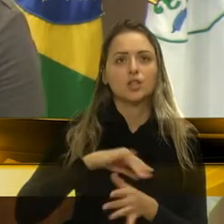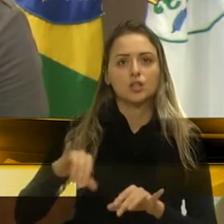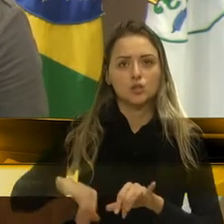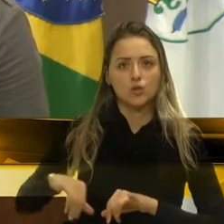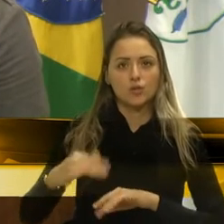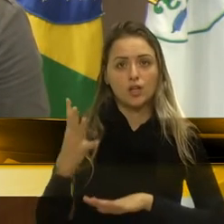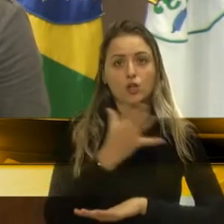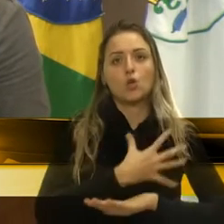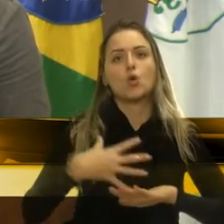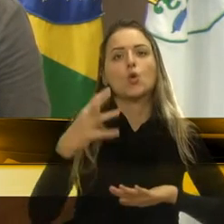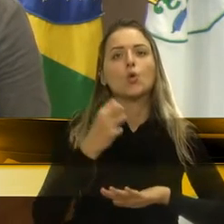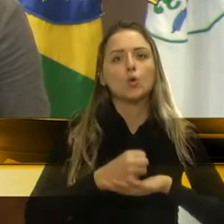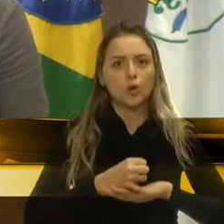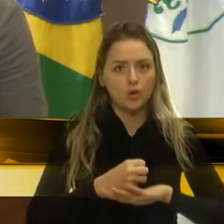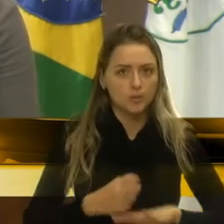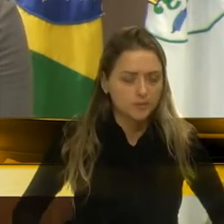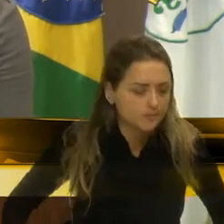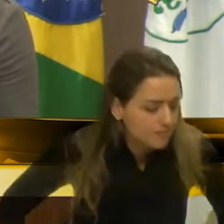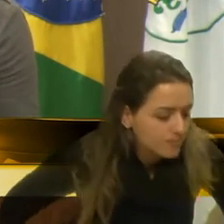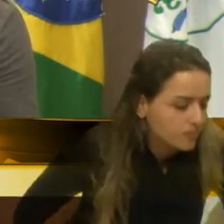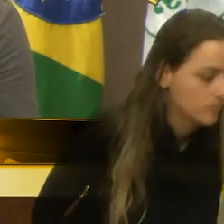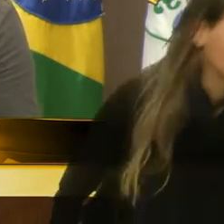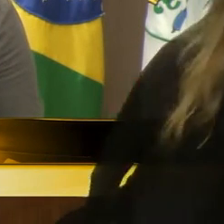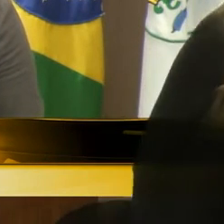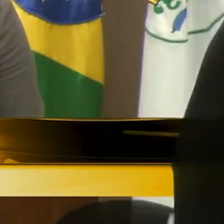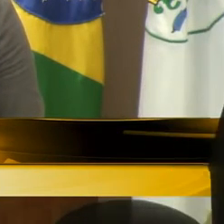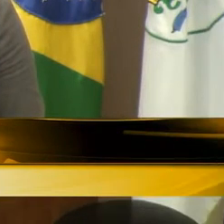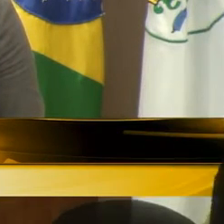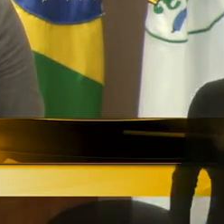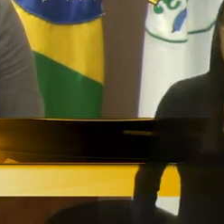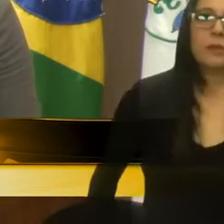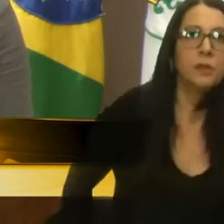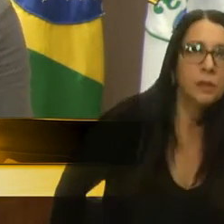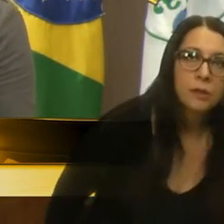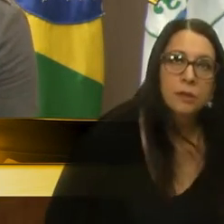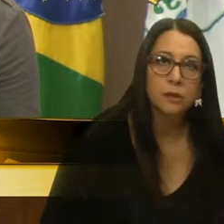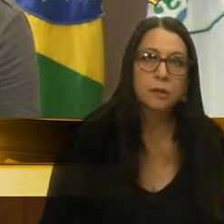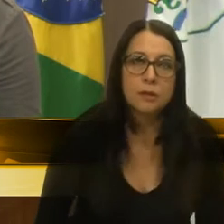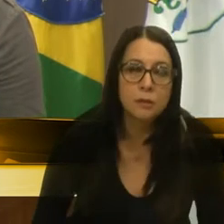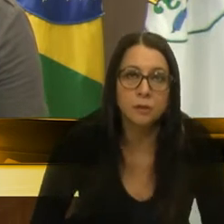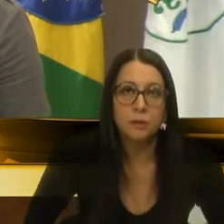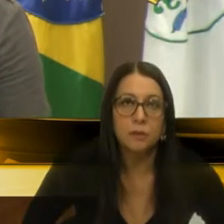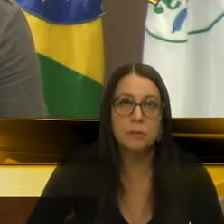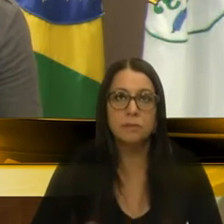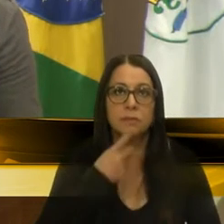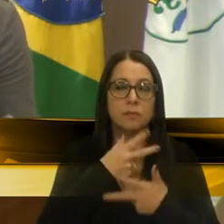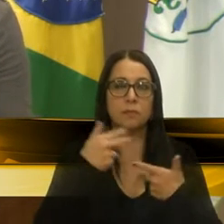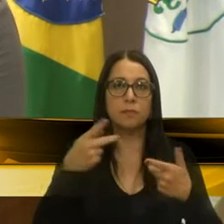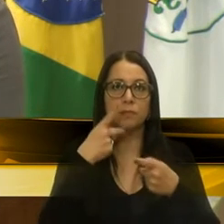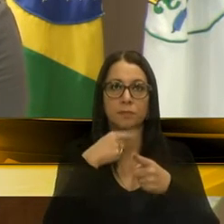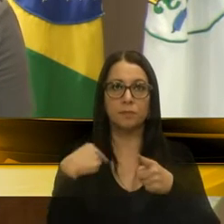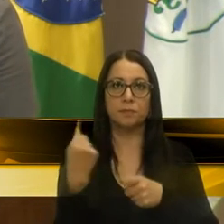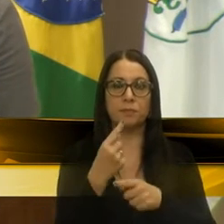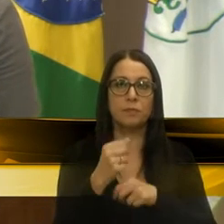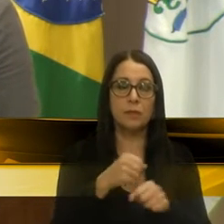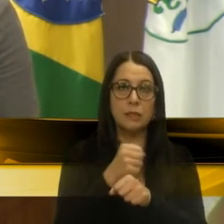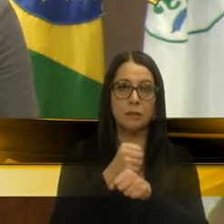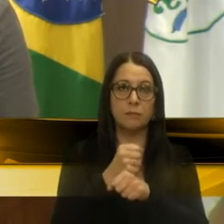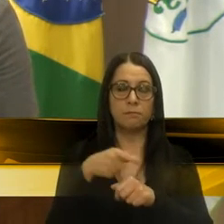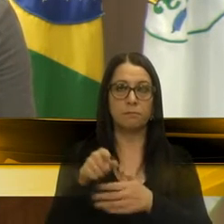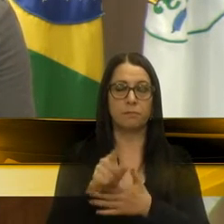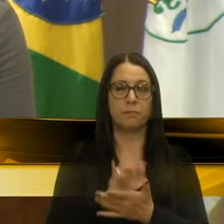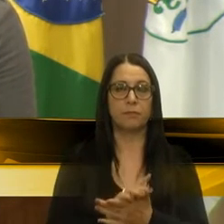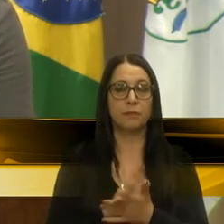um golpe. E várias afirmações que eram ditas durante todos esses anos